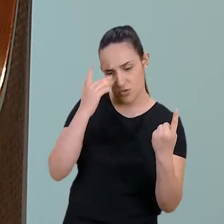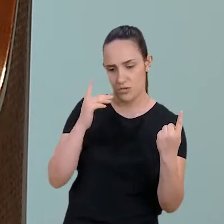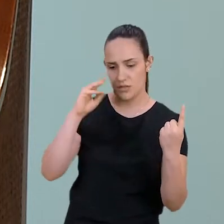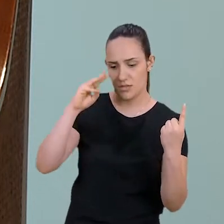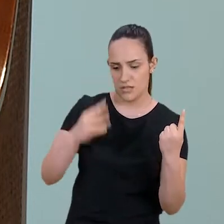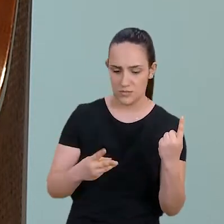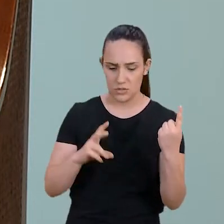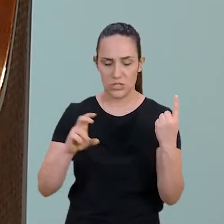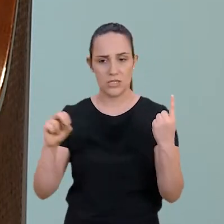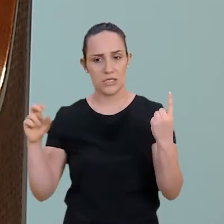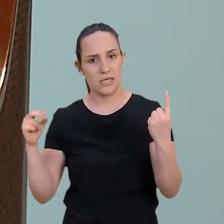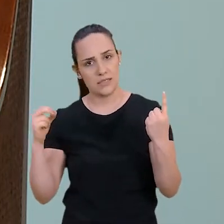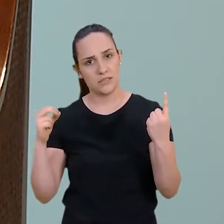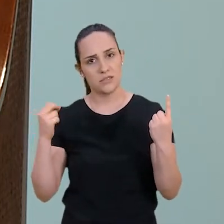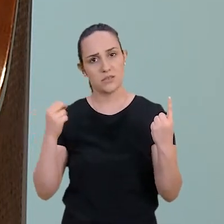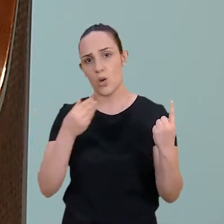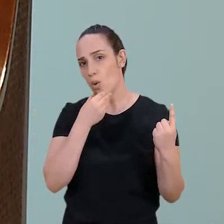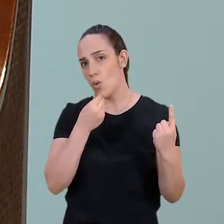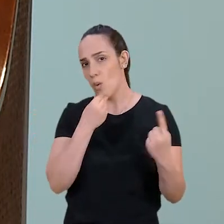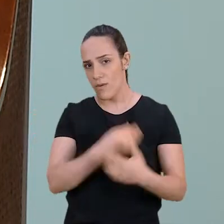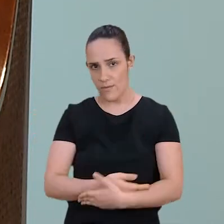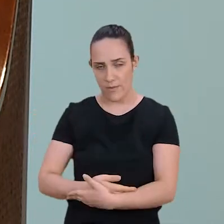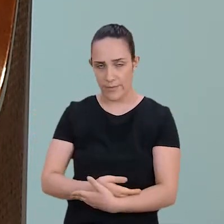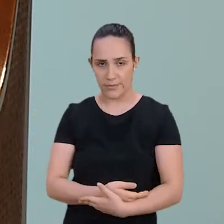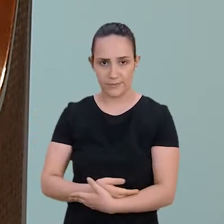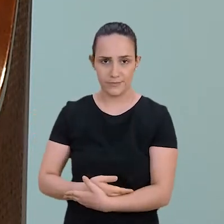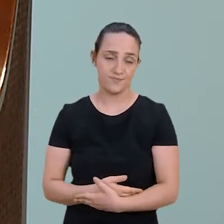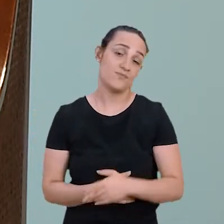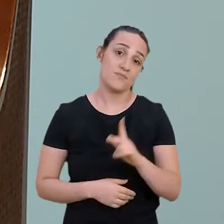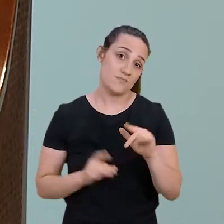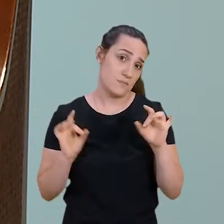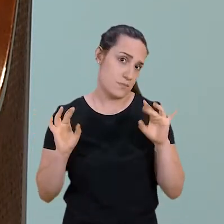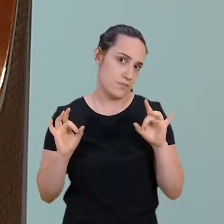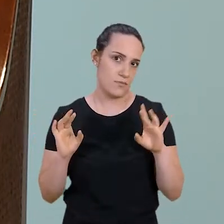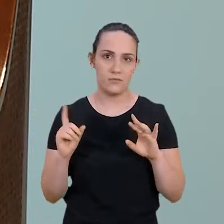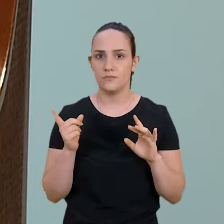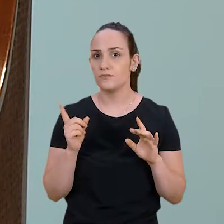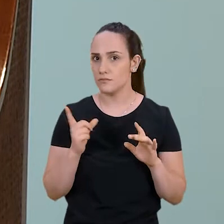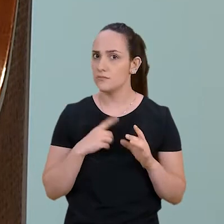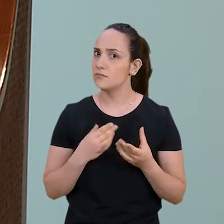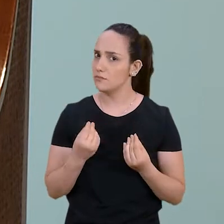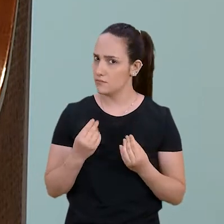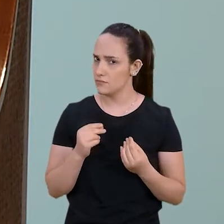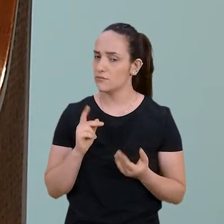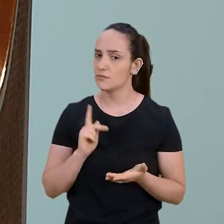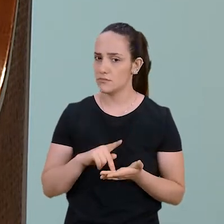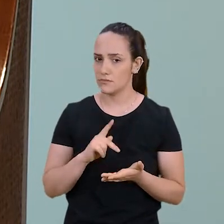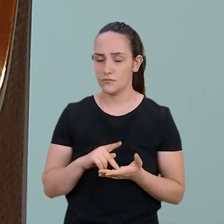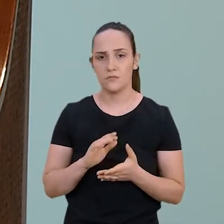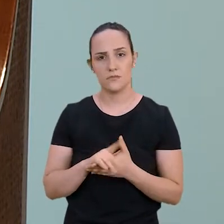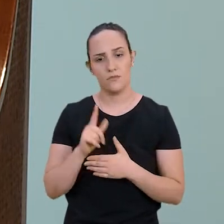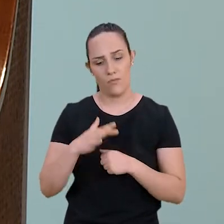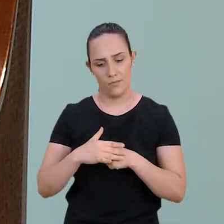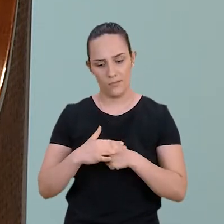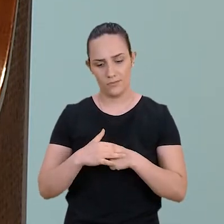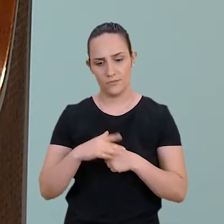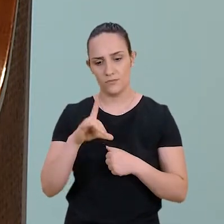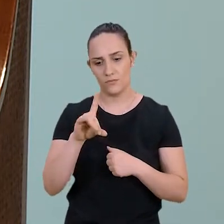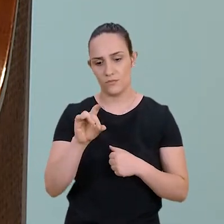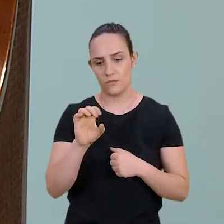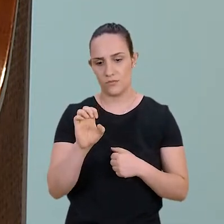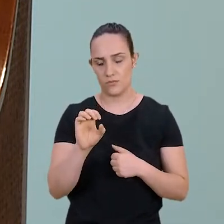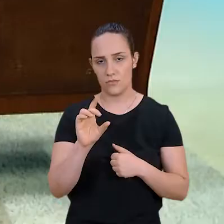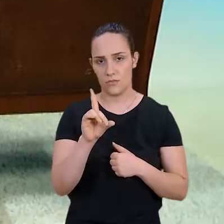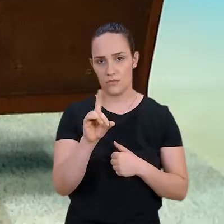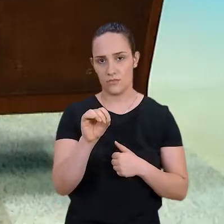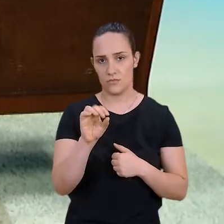nascimentos masculinos, né? Então, a gente não é tão raro assim. Aliás, o termo doenças raras, Lívia, eu gostaria